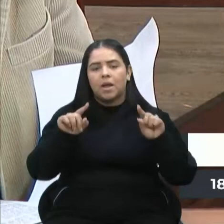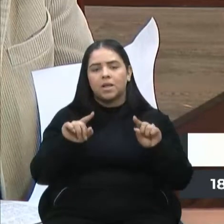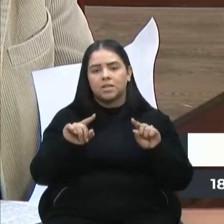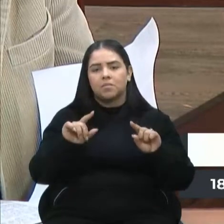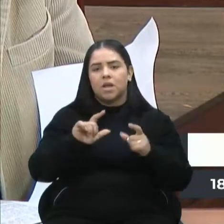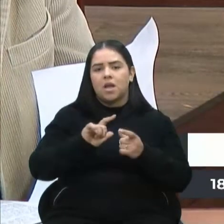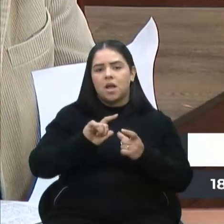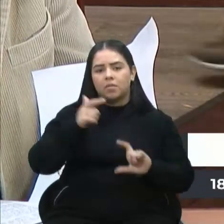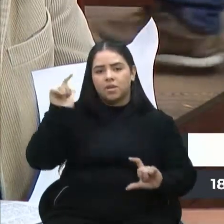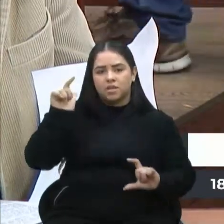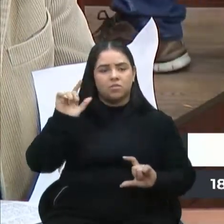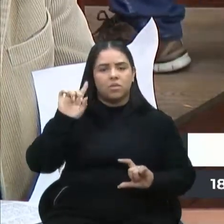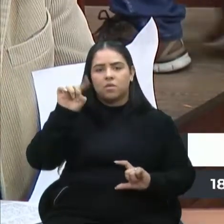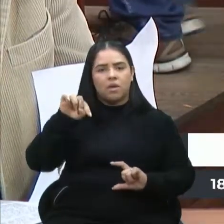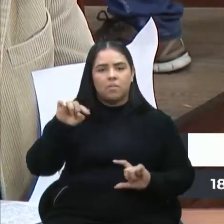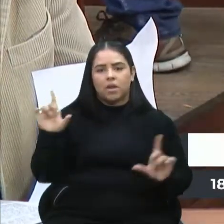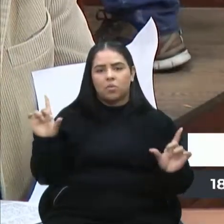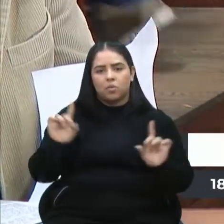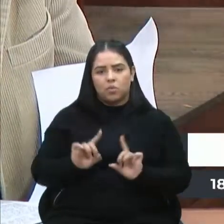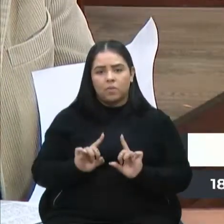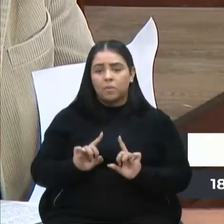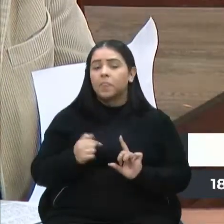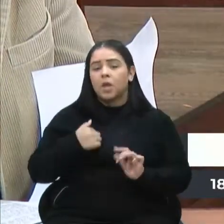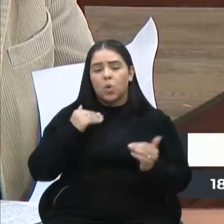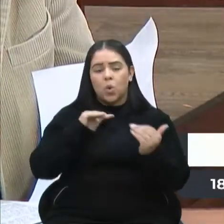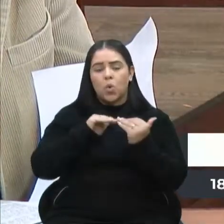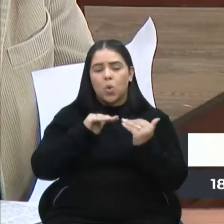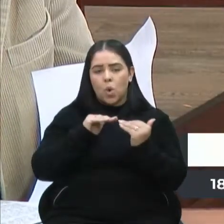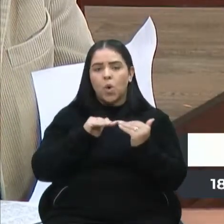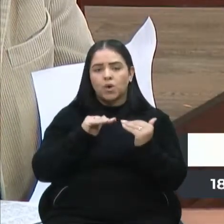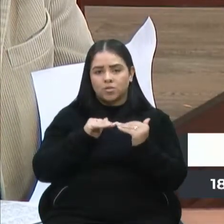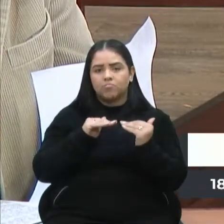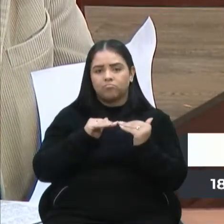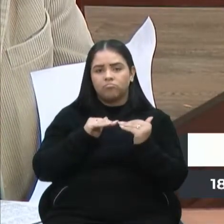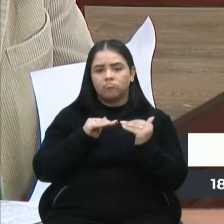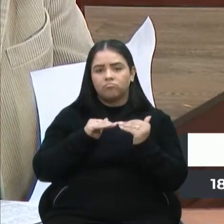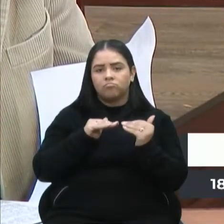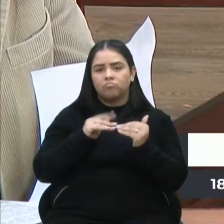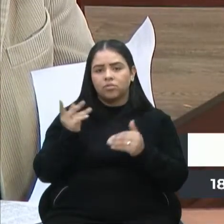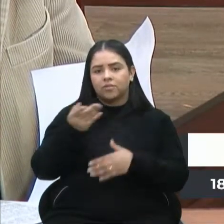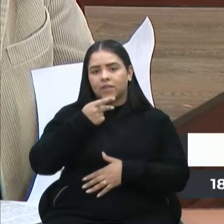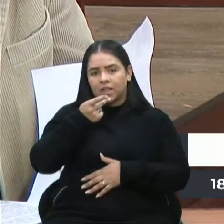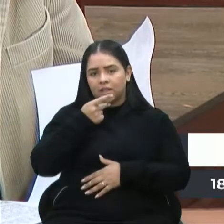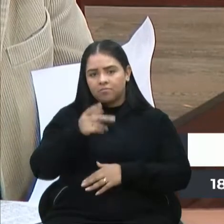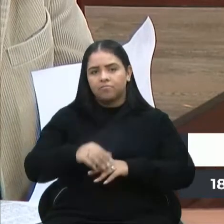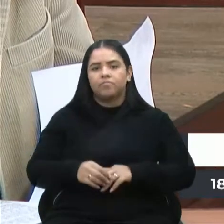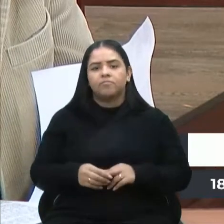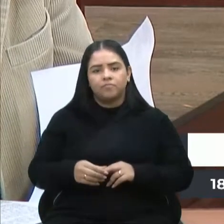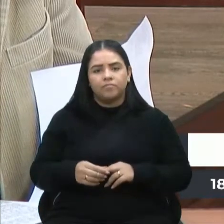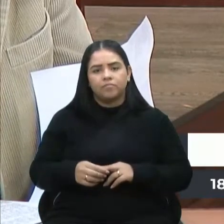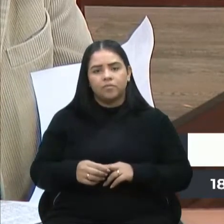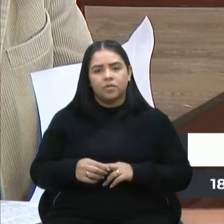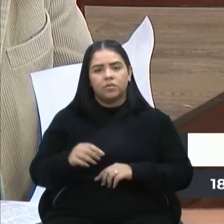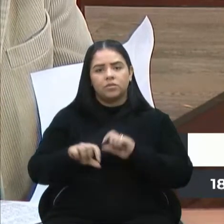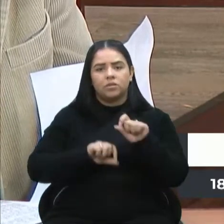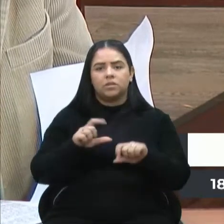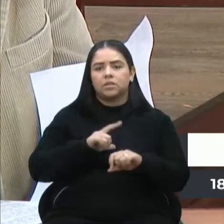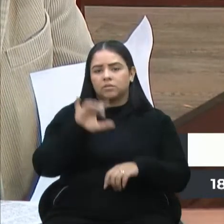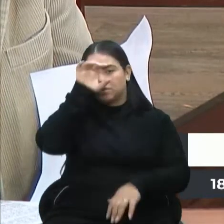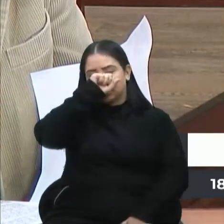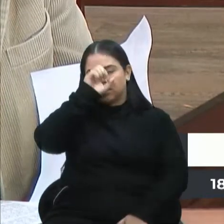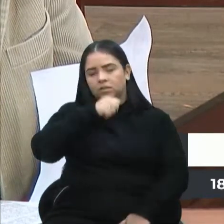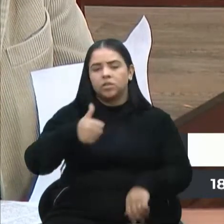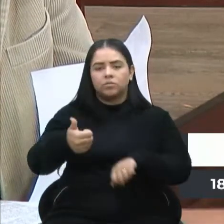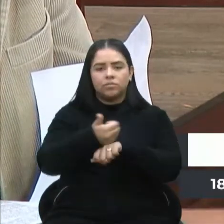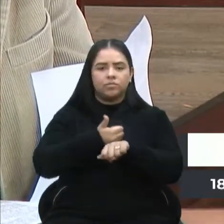ampliação. Nunca para redução, concordo plenamente com o que a senhora está falando aqui. Essa questão da aprendizagem profissional,